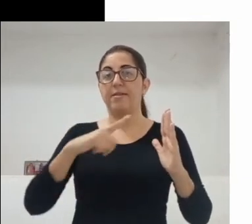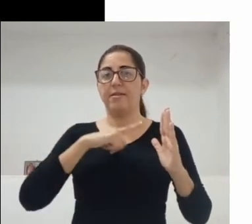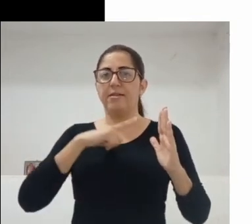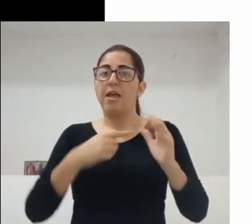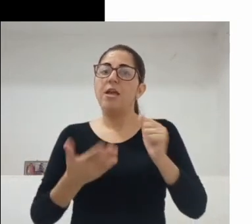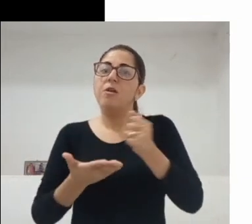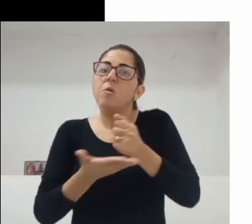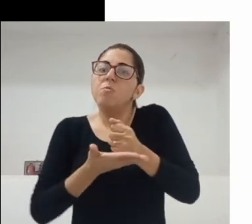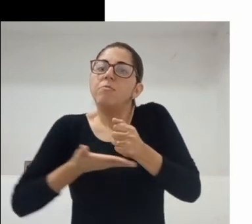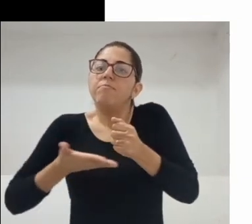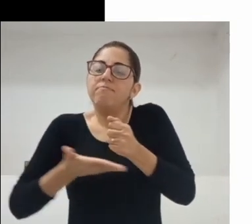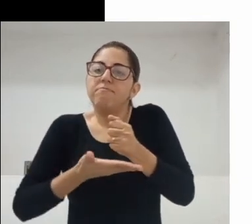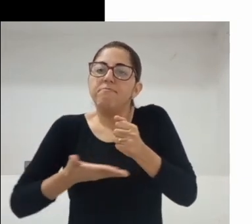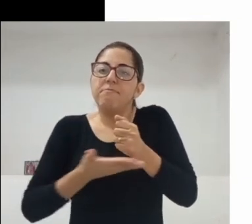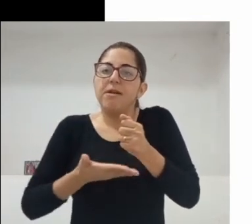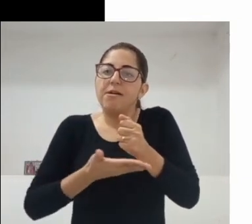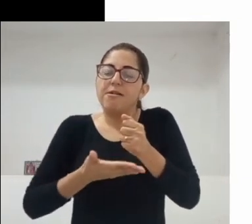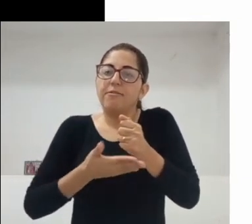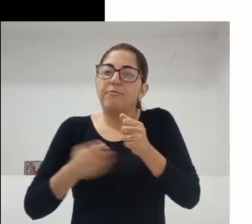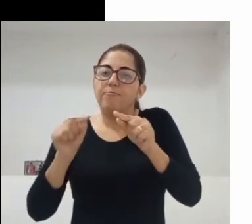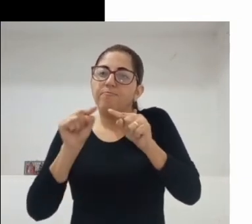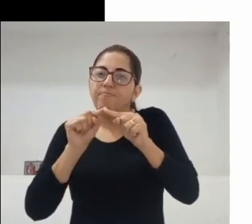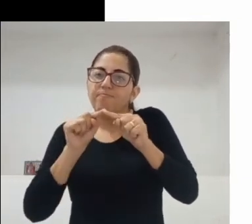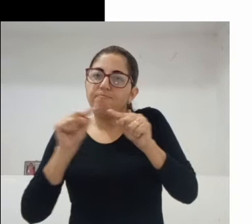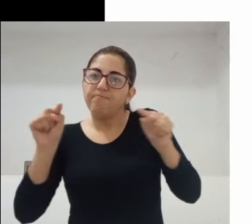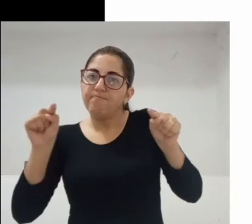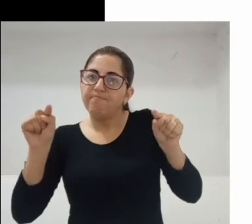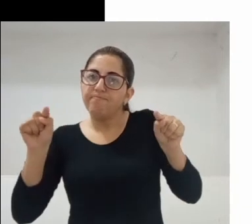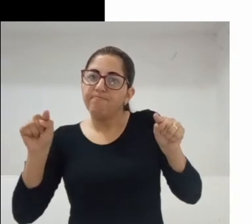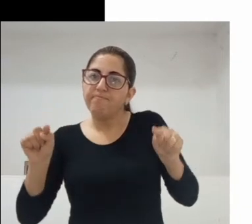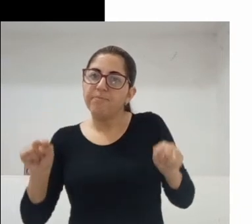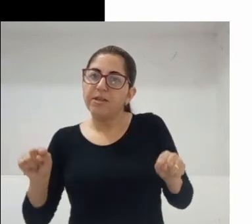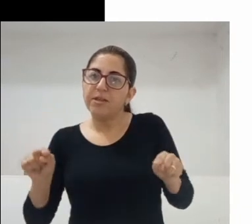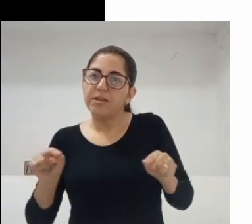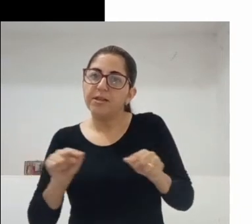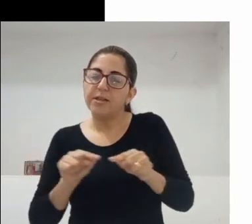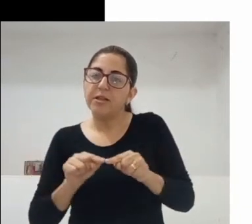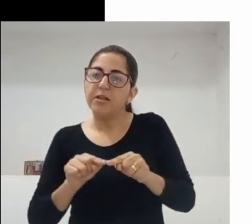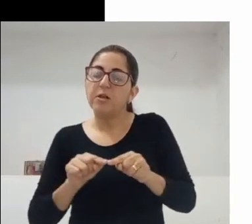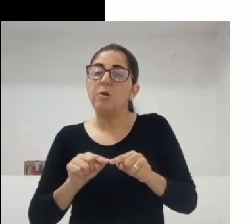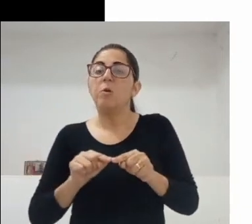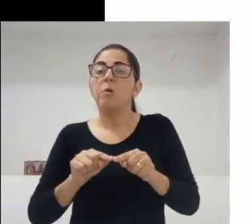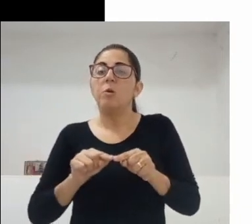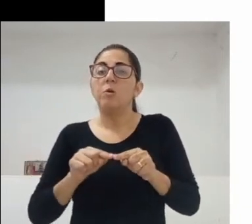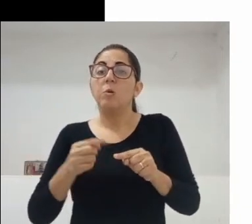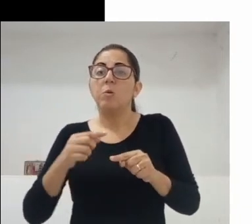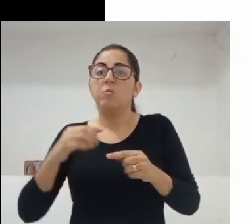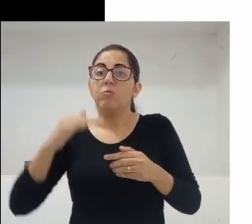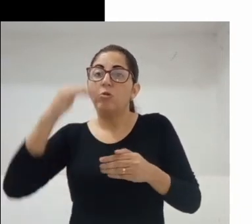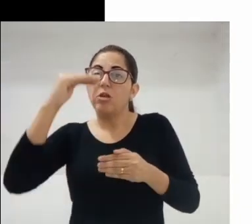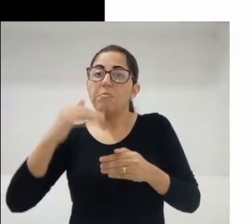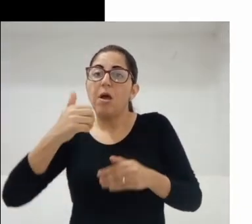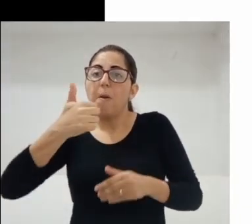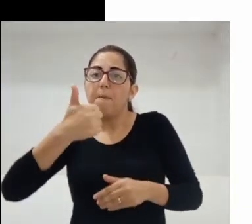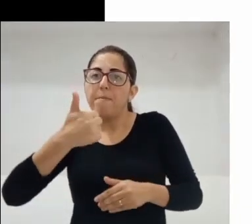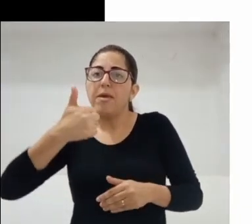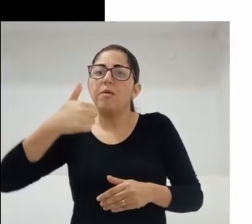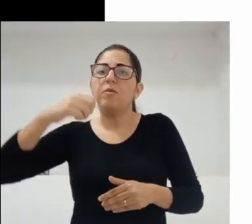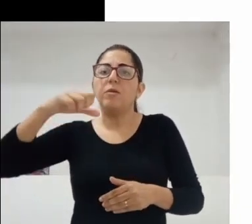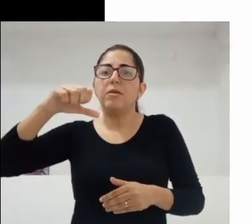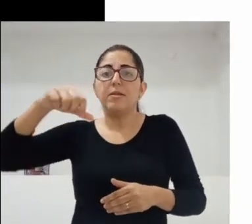do padrão ISO, né? Essa série A ela tem como base uma folha que é um retângulo que tem